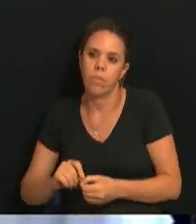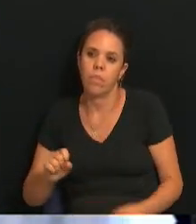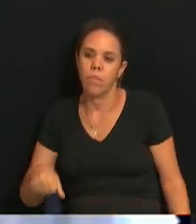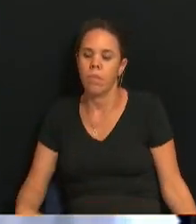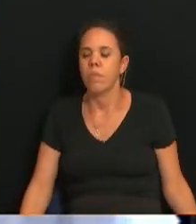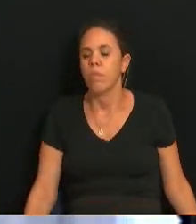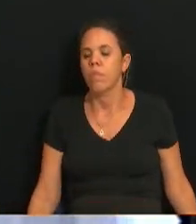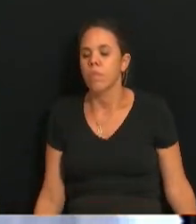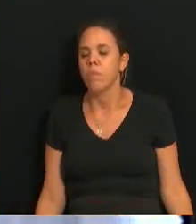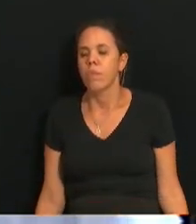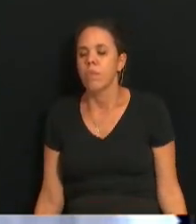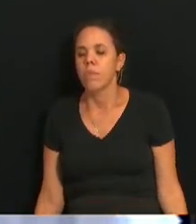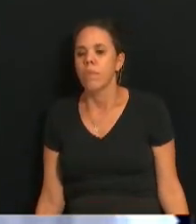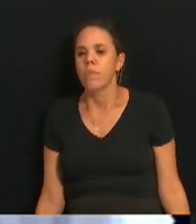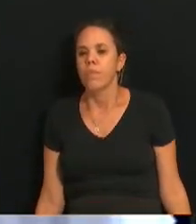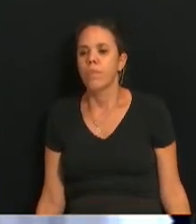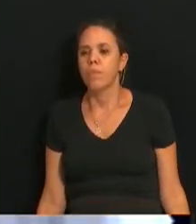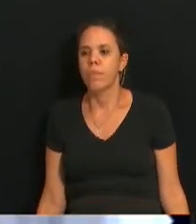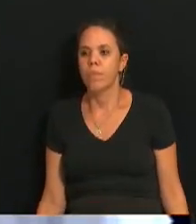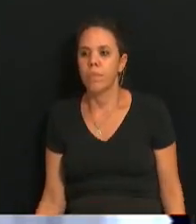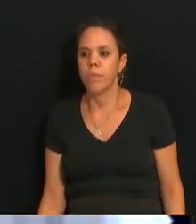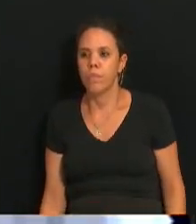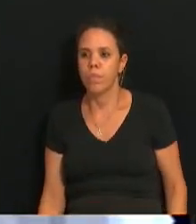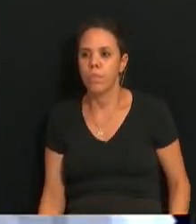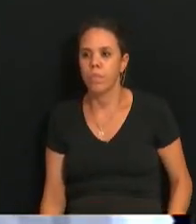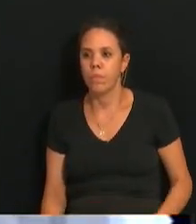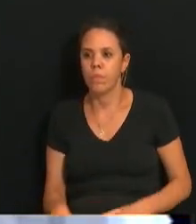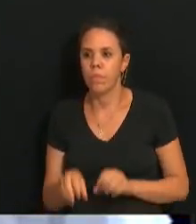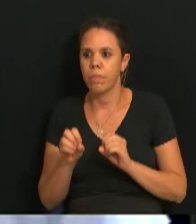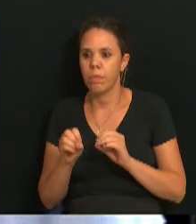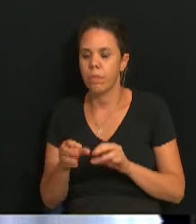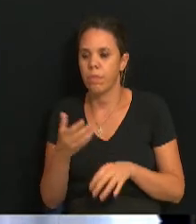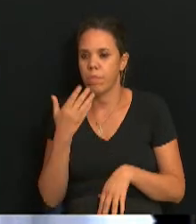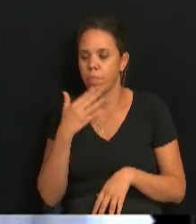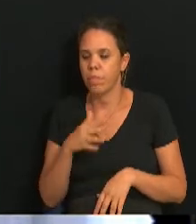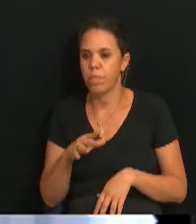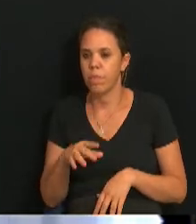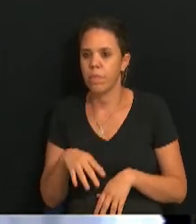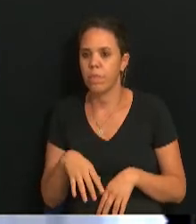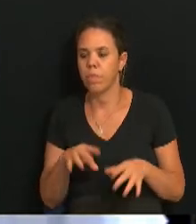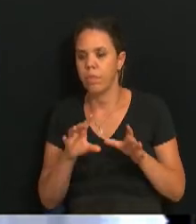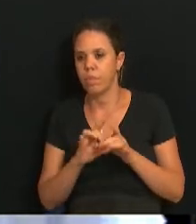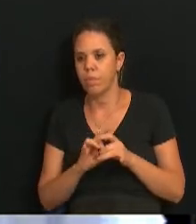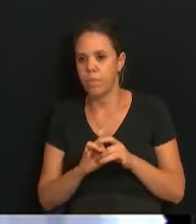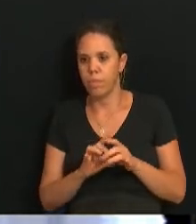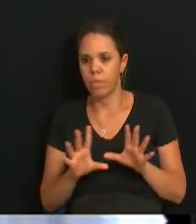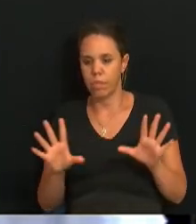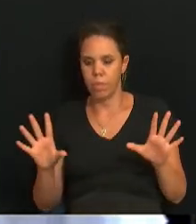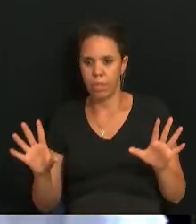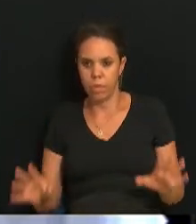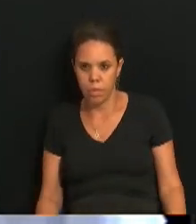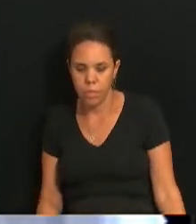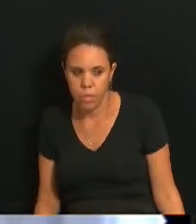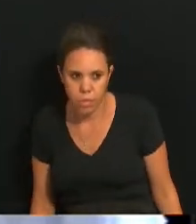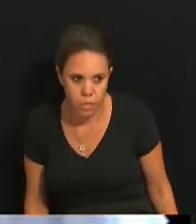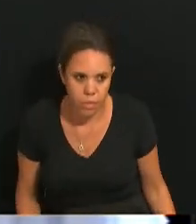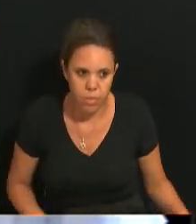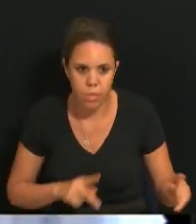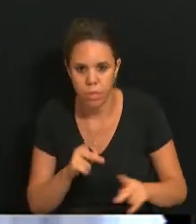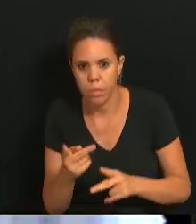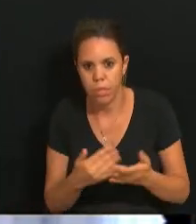município presta o serviço de educação infantil, ele disponibiliza para a comunidade